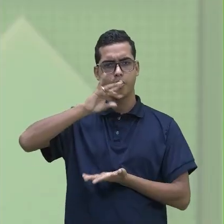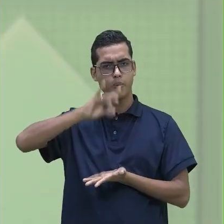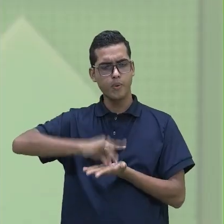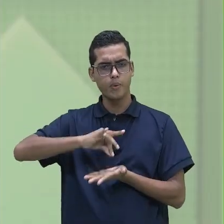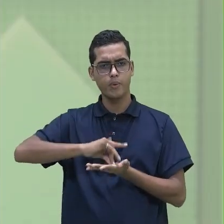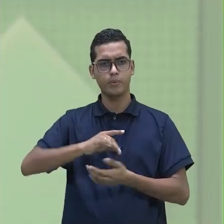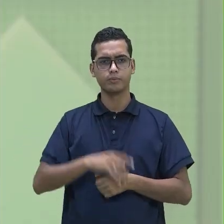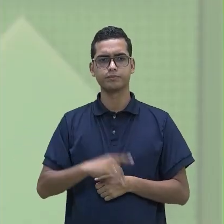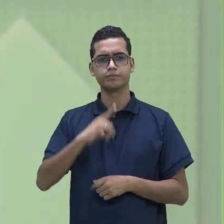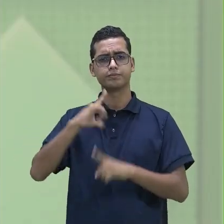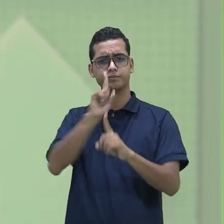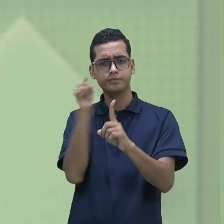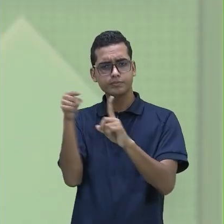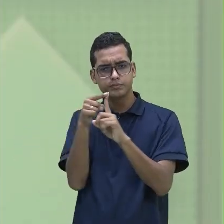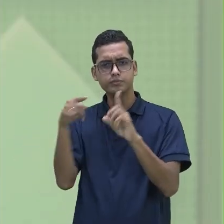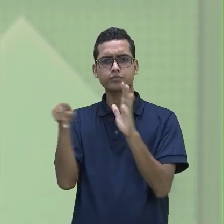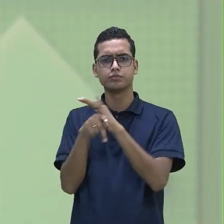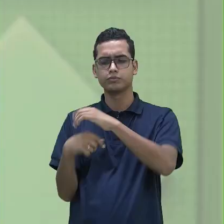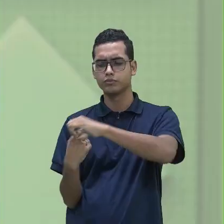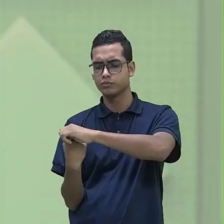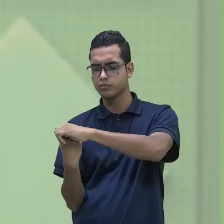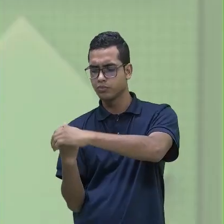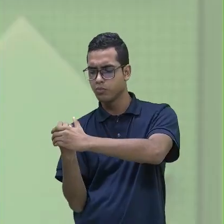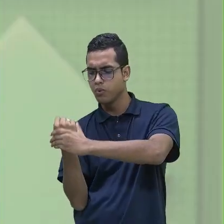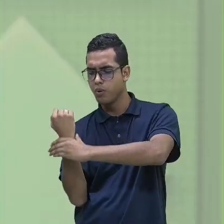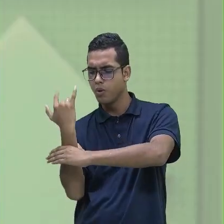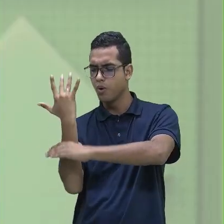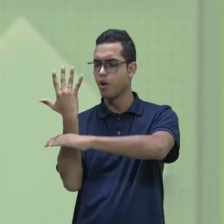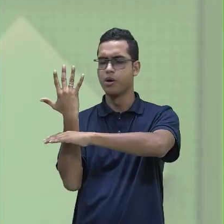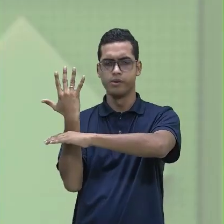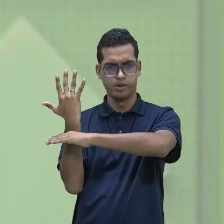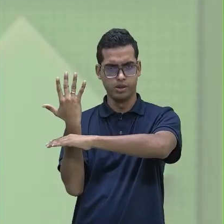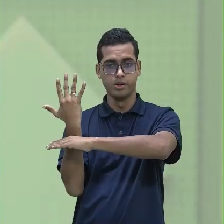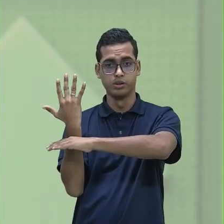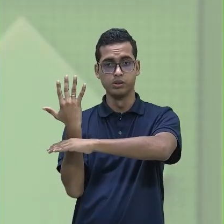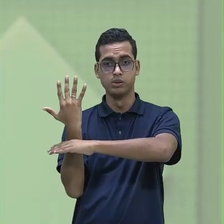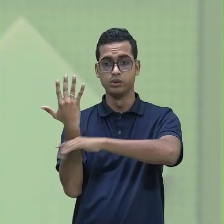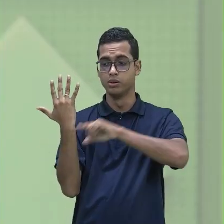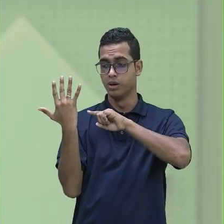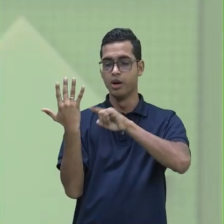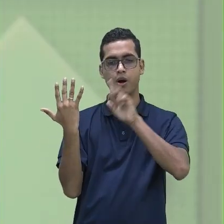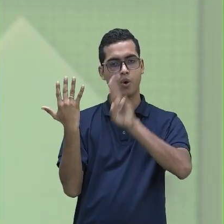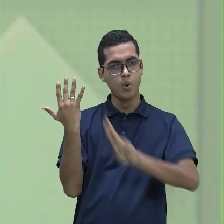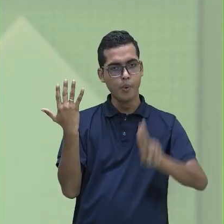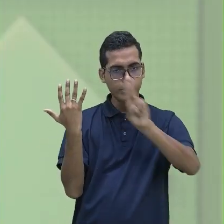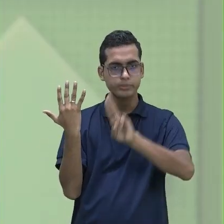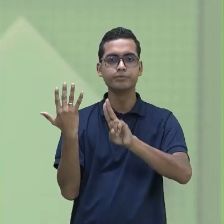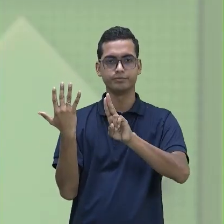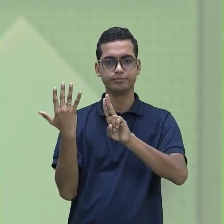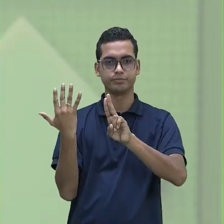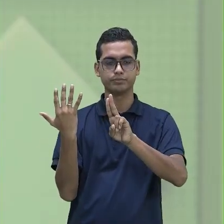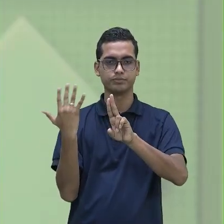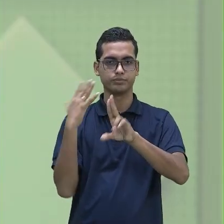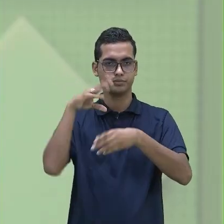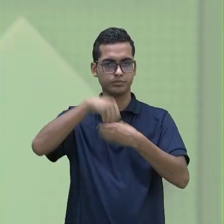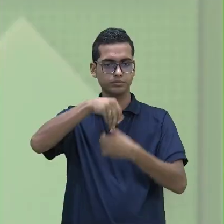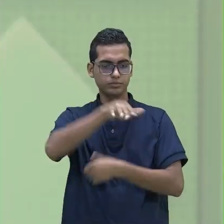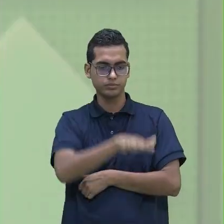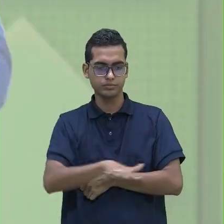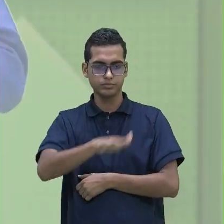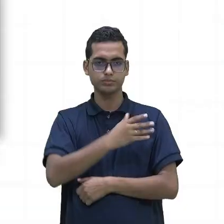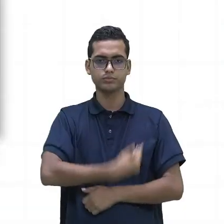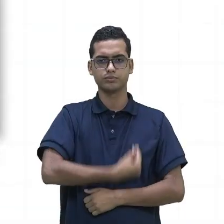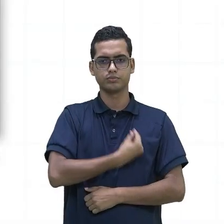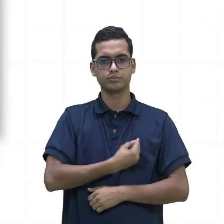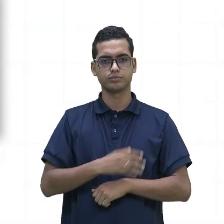que têm como alvo as plantas, né, para o uso de algumas das suas partes. Mas também tem outros produtos que